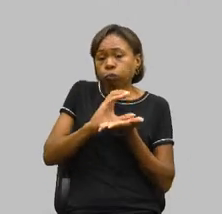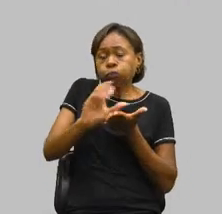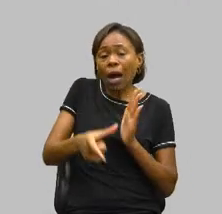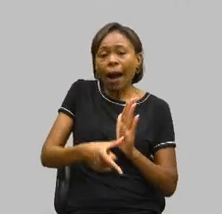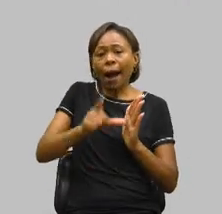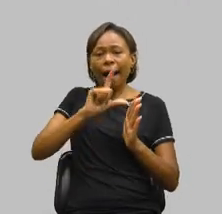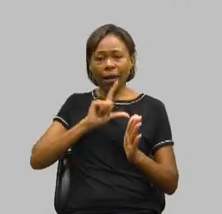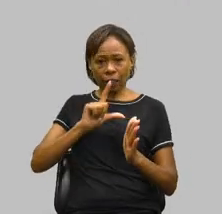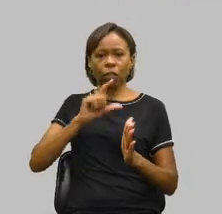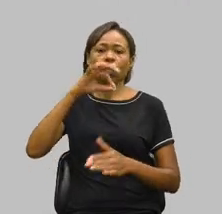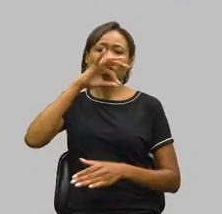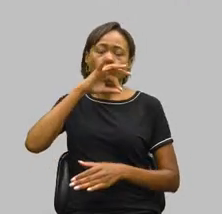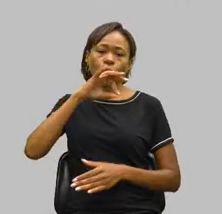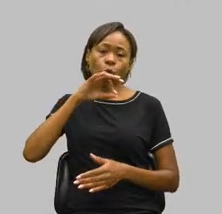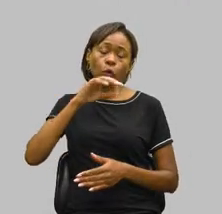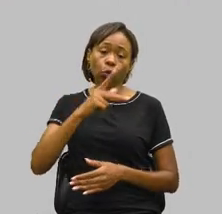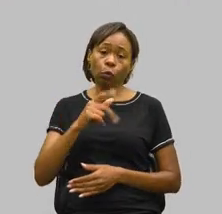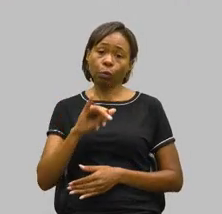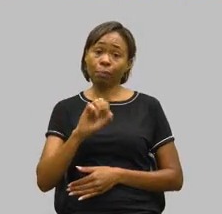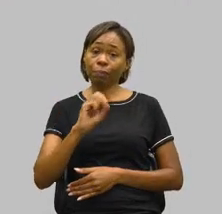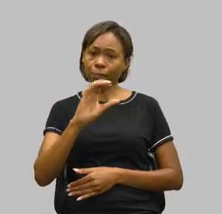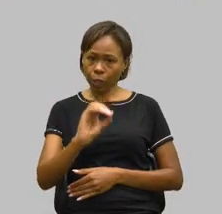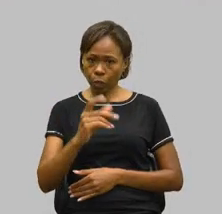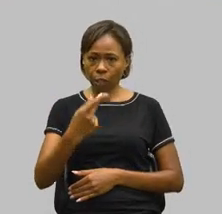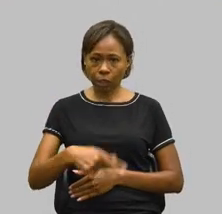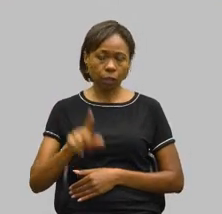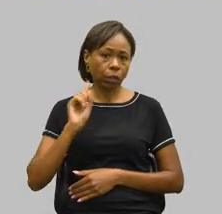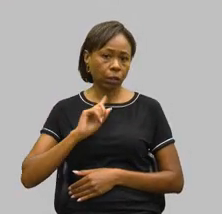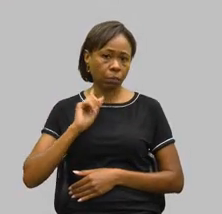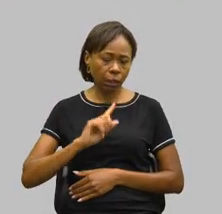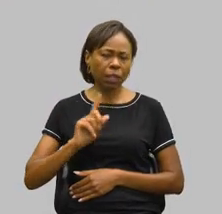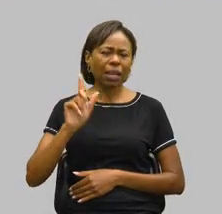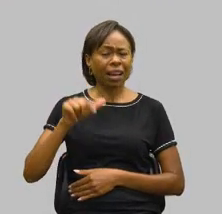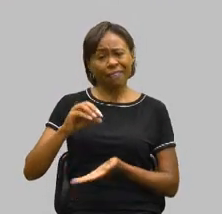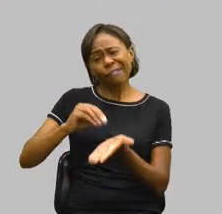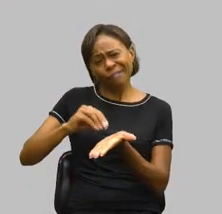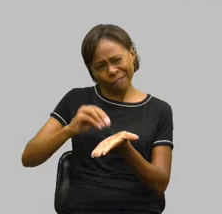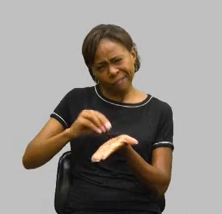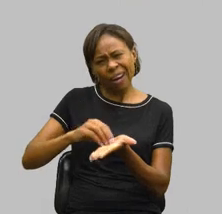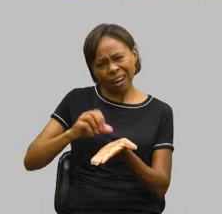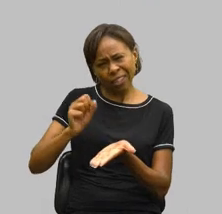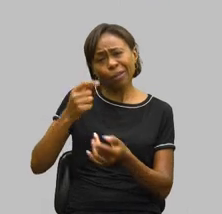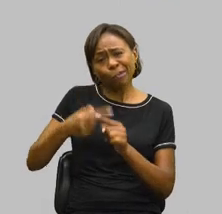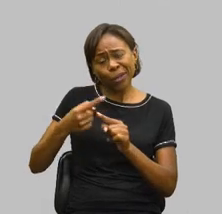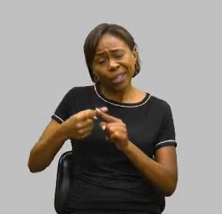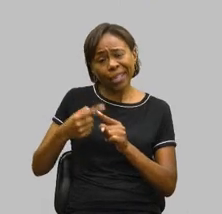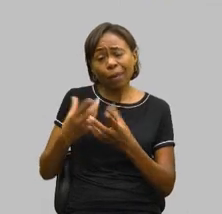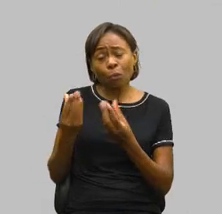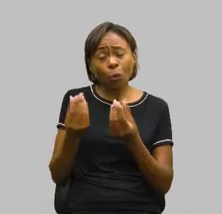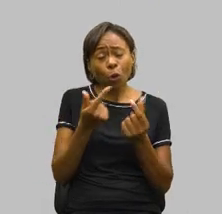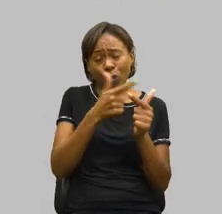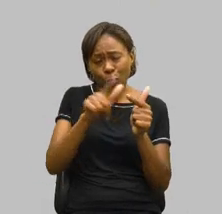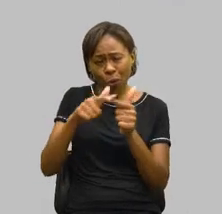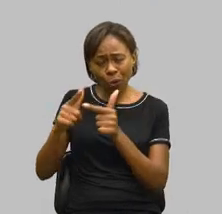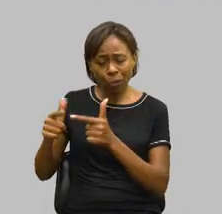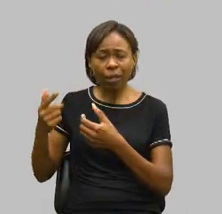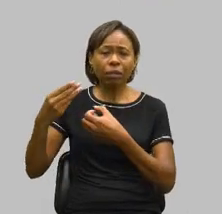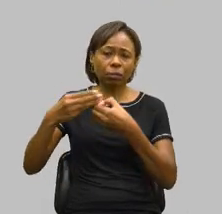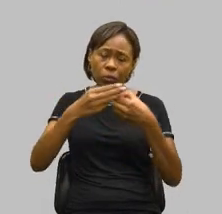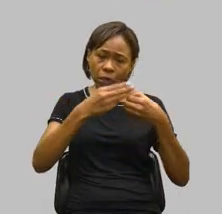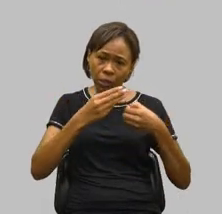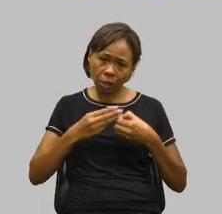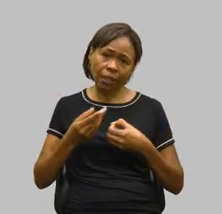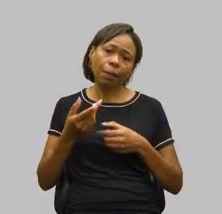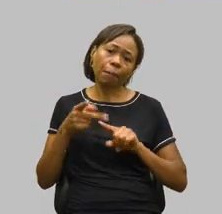ainda acho que é insuficiente devido a grande demanda que os municípios têm né para eh prestar os serviços de manutenção